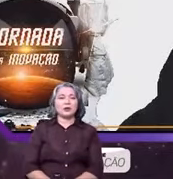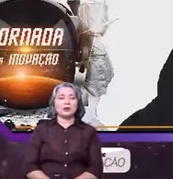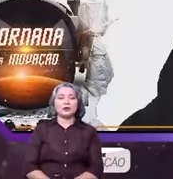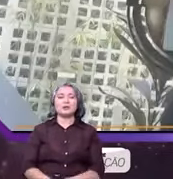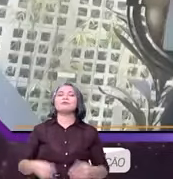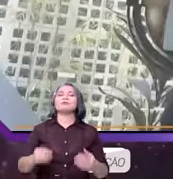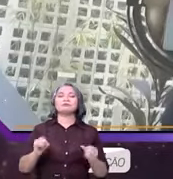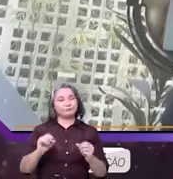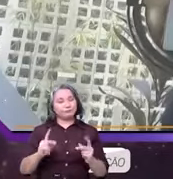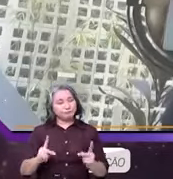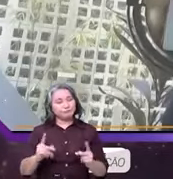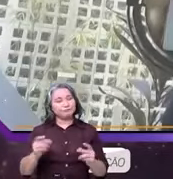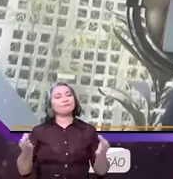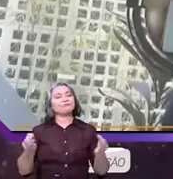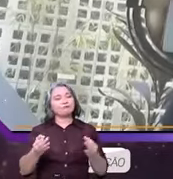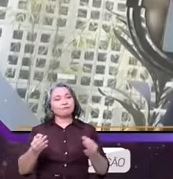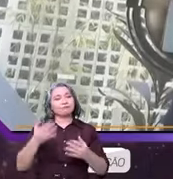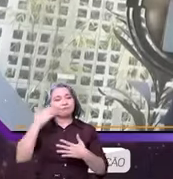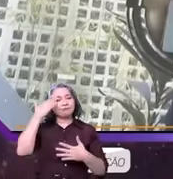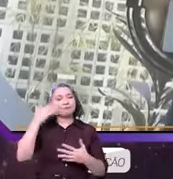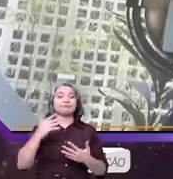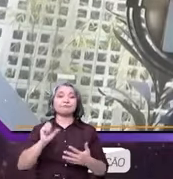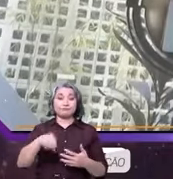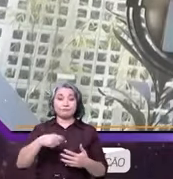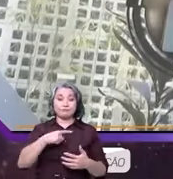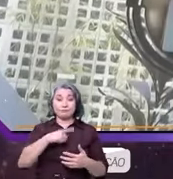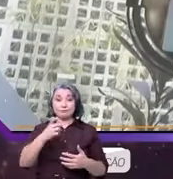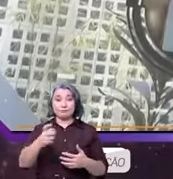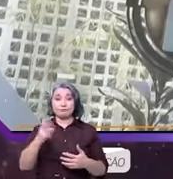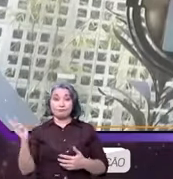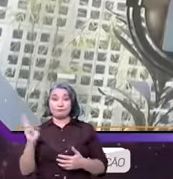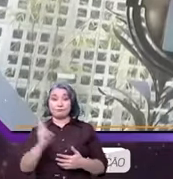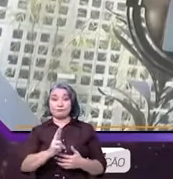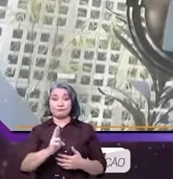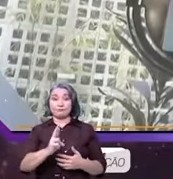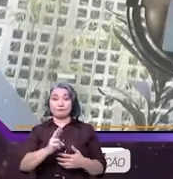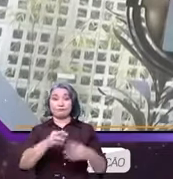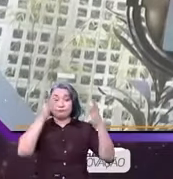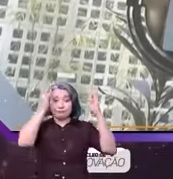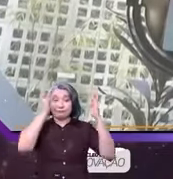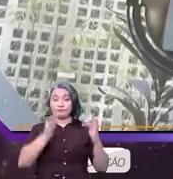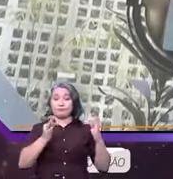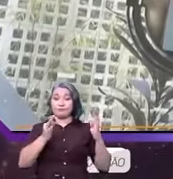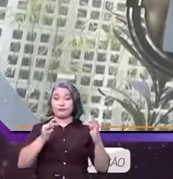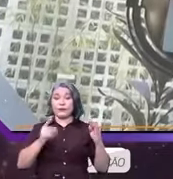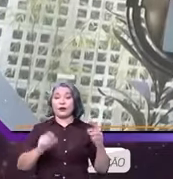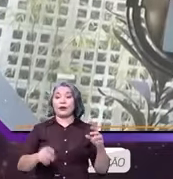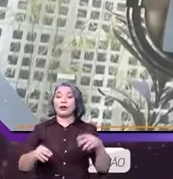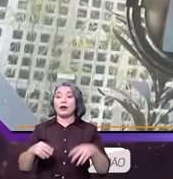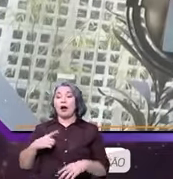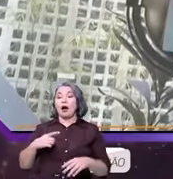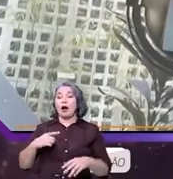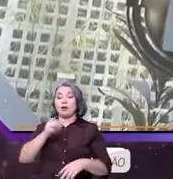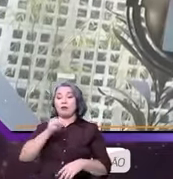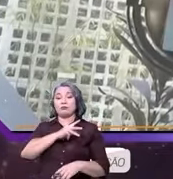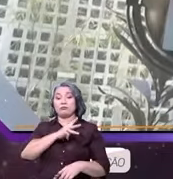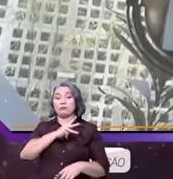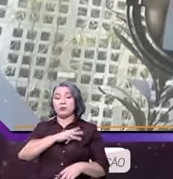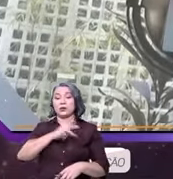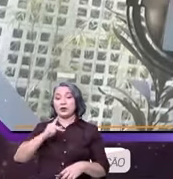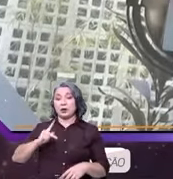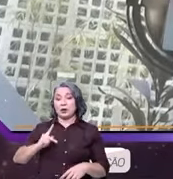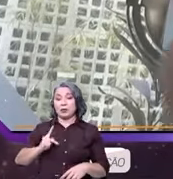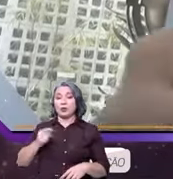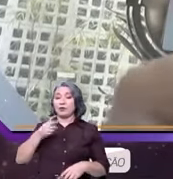Perfeito. Doutor Cândido, o senhor gostaria de responder ao membro do Ministério Público, que foi mais uma